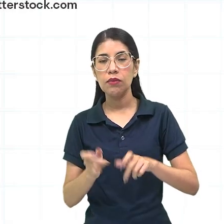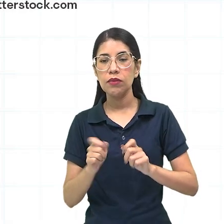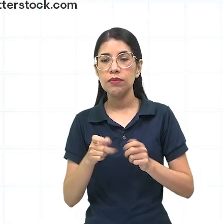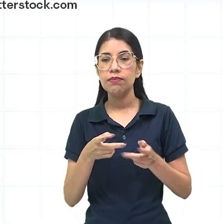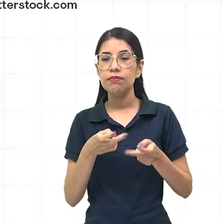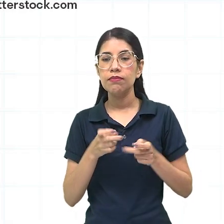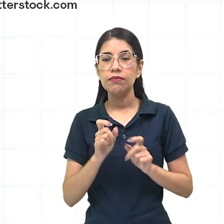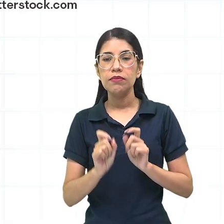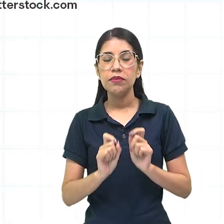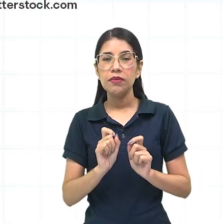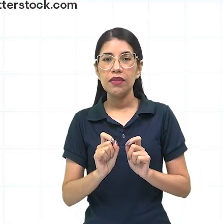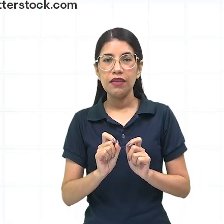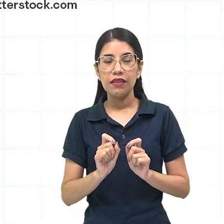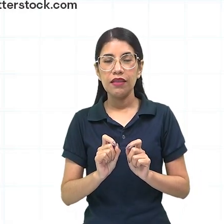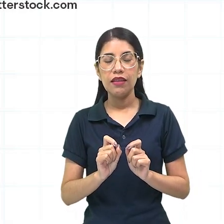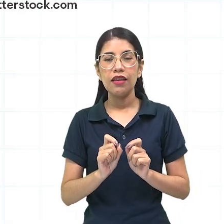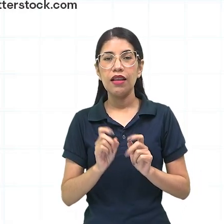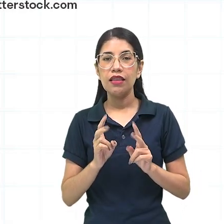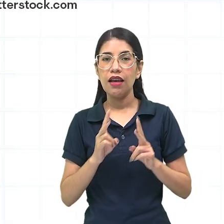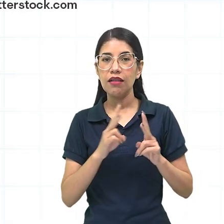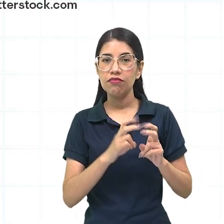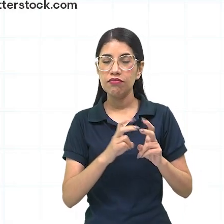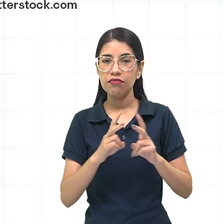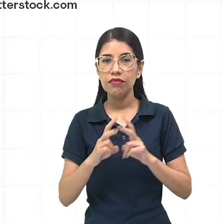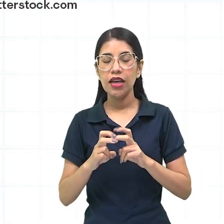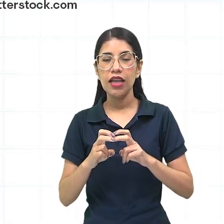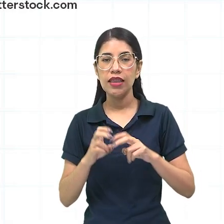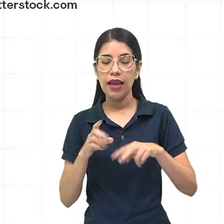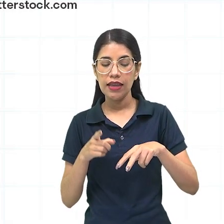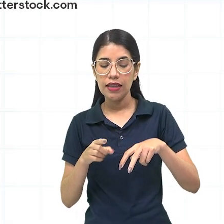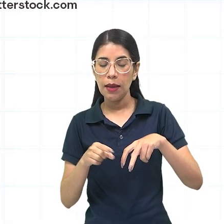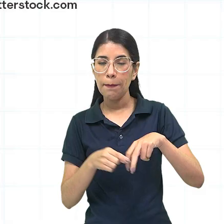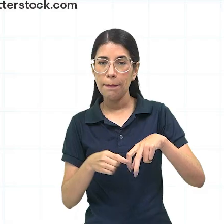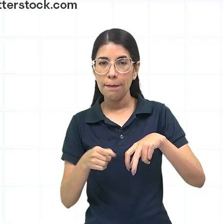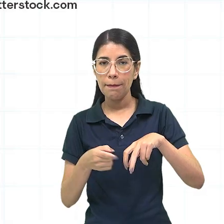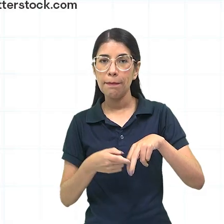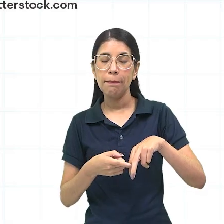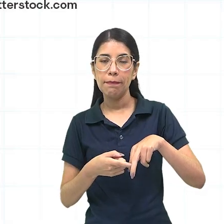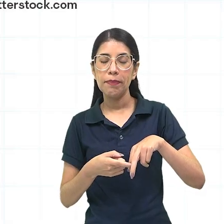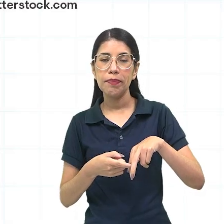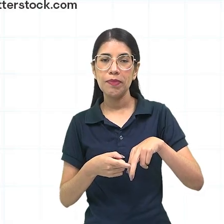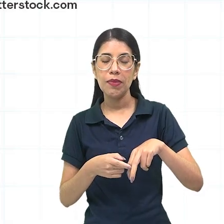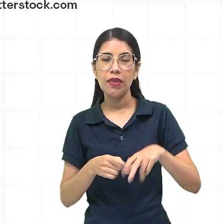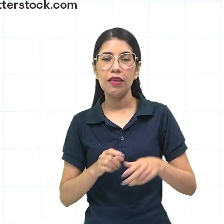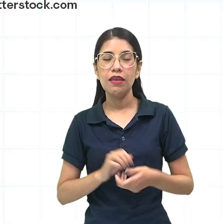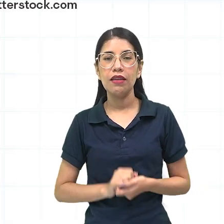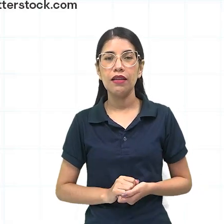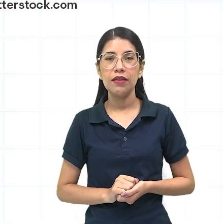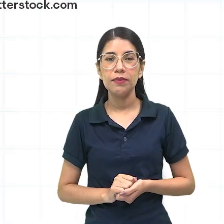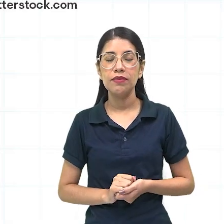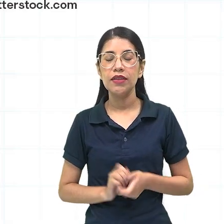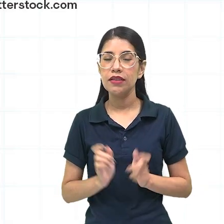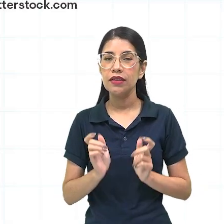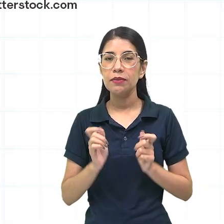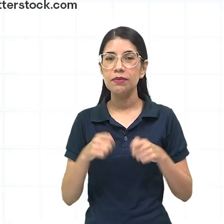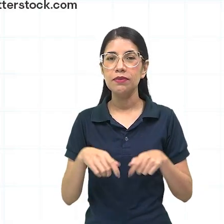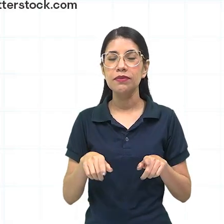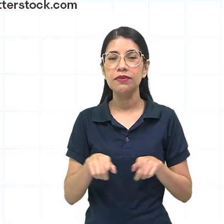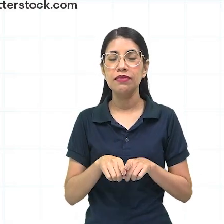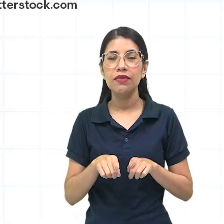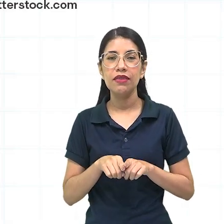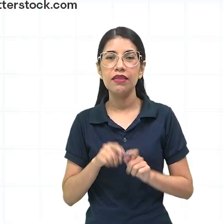ver claramente que ele está atacando diretamente na perna do oponente, né? Isso daí já é uma